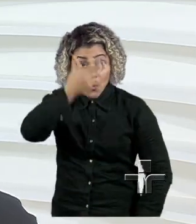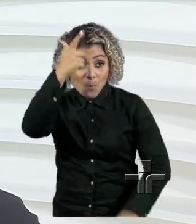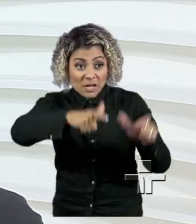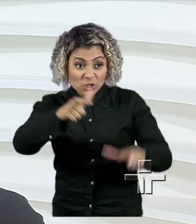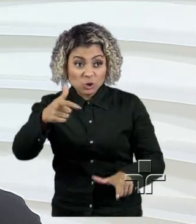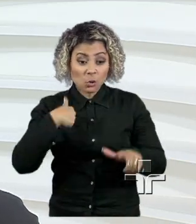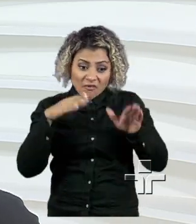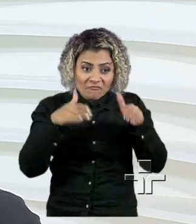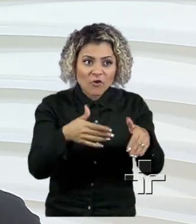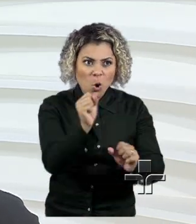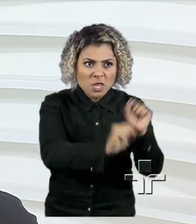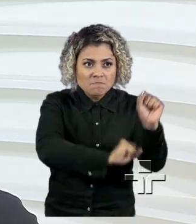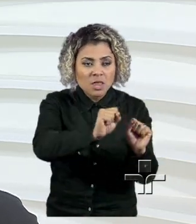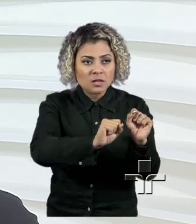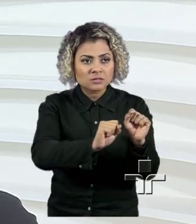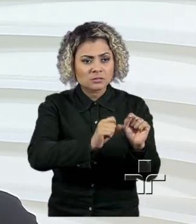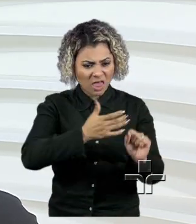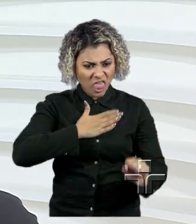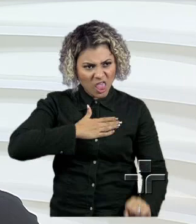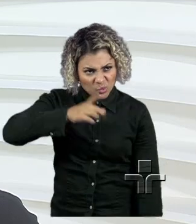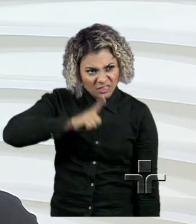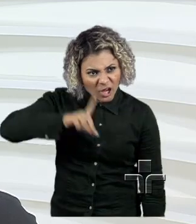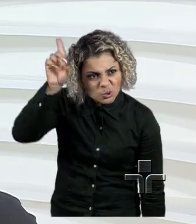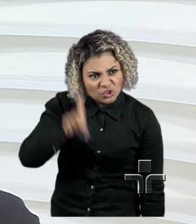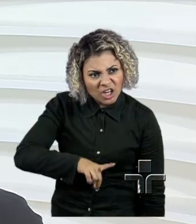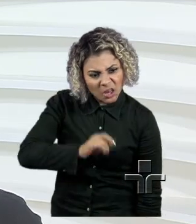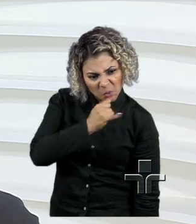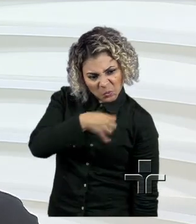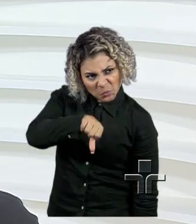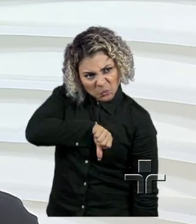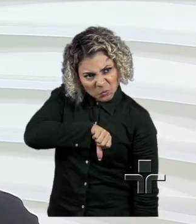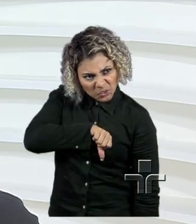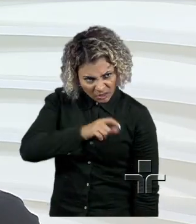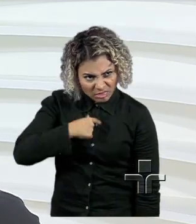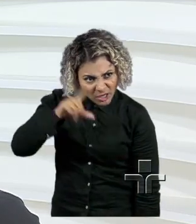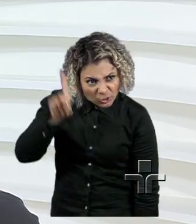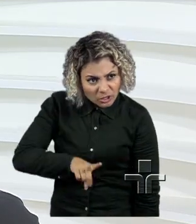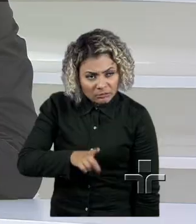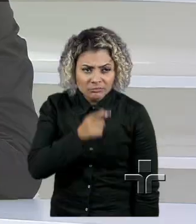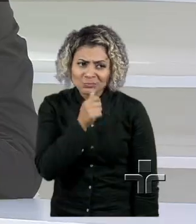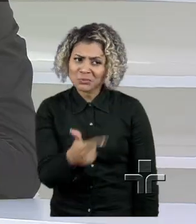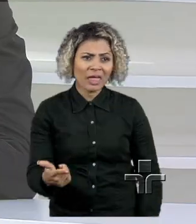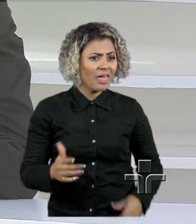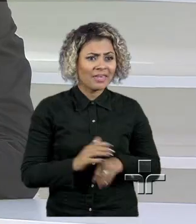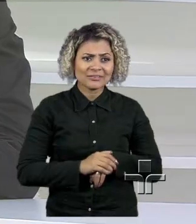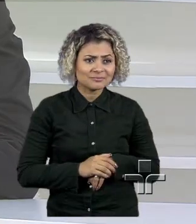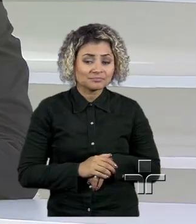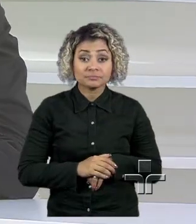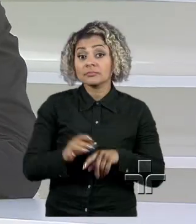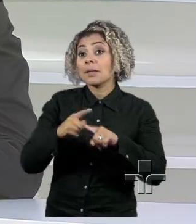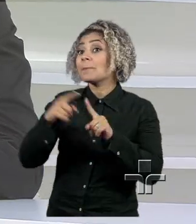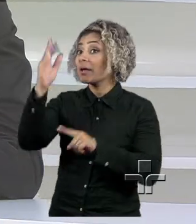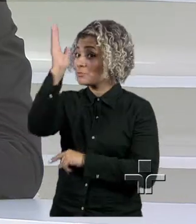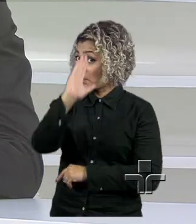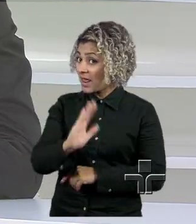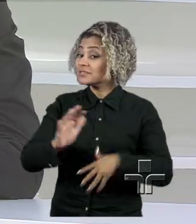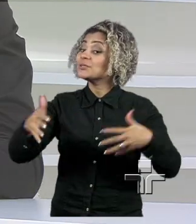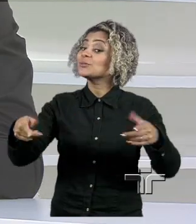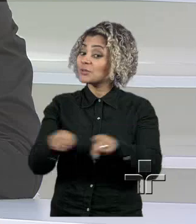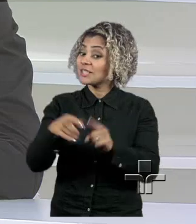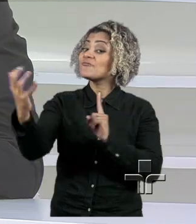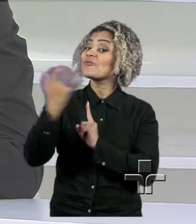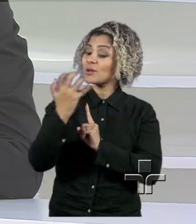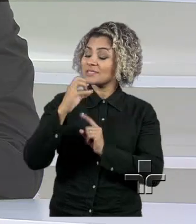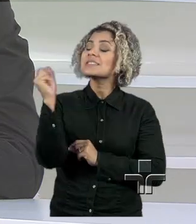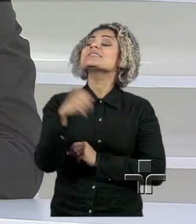vivem disso, não tem o direito de acordar desanimado. Mas tem dias que o Brasil deixa a gente mais animado e outros menos. Não,